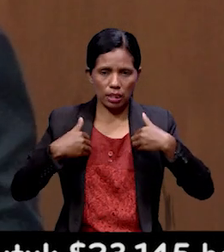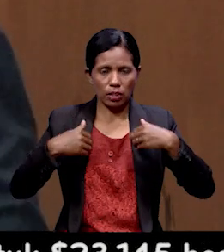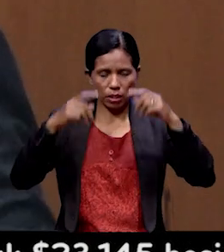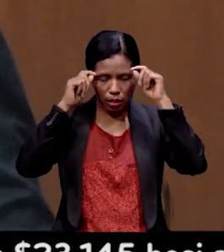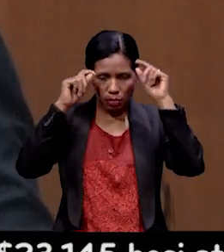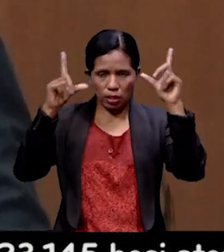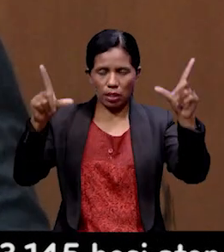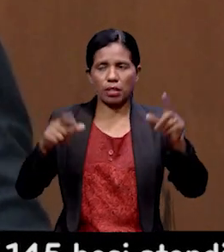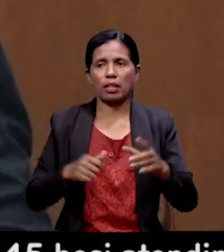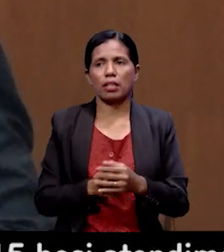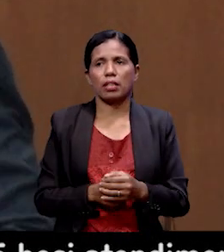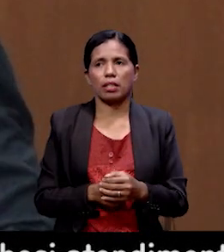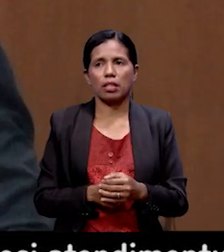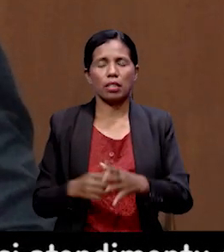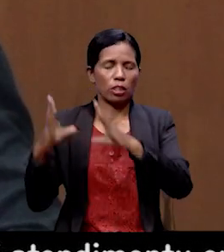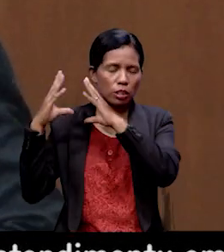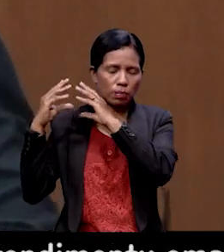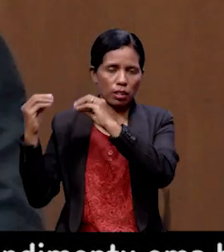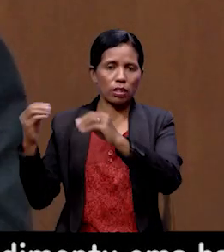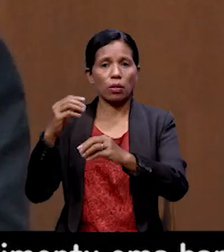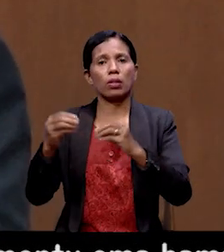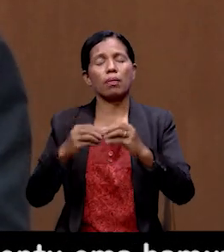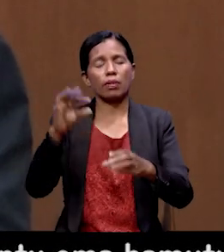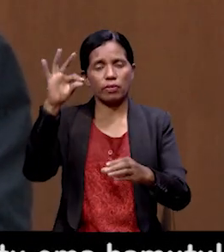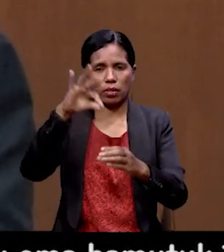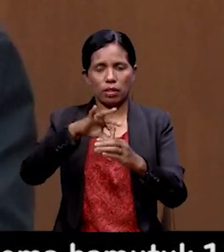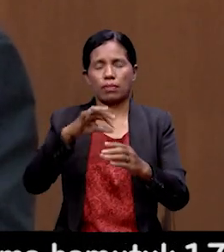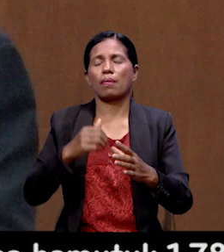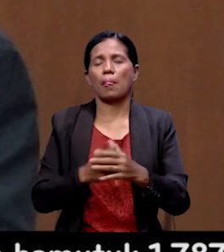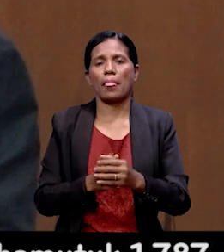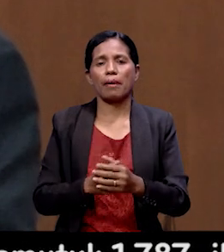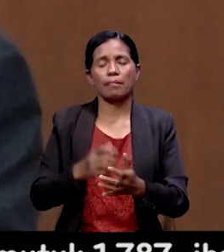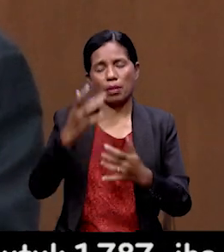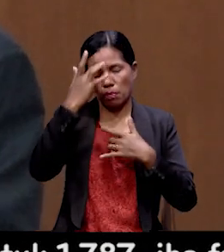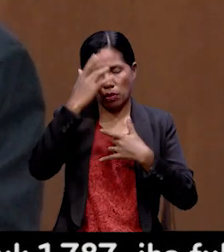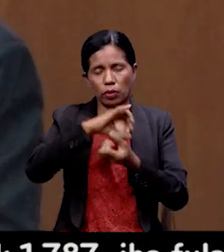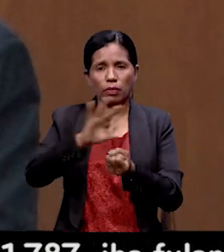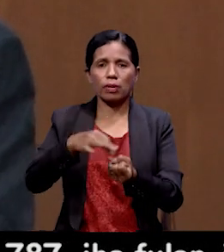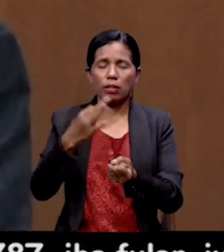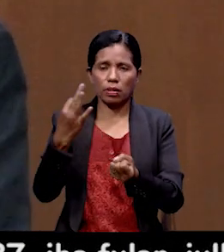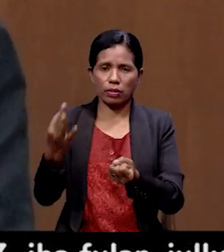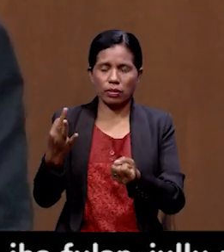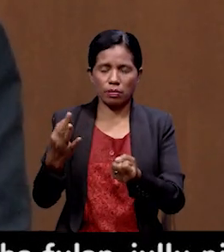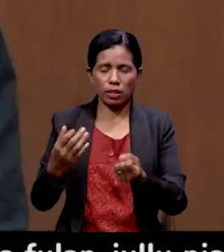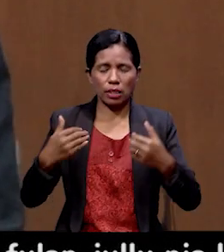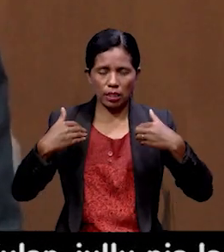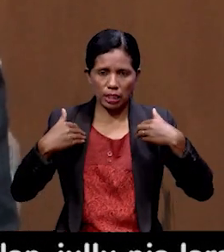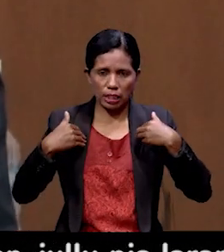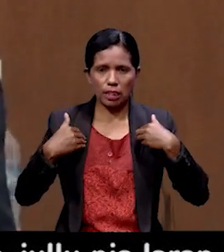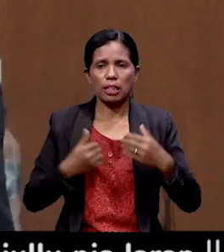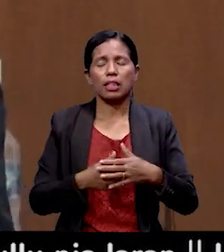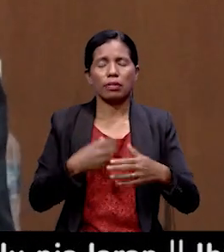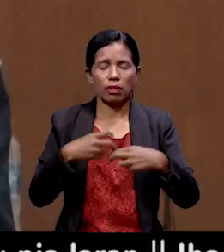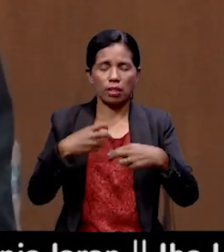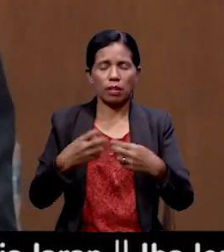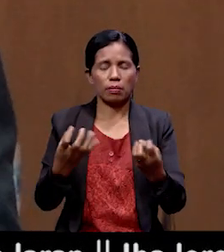Timor-Leste em experiências de eleição serena. Pandemia Covid-19, a moça exigência da comunidade